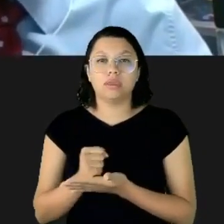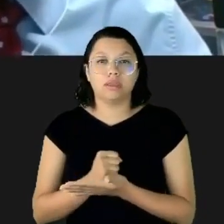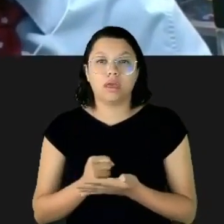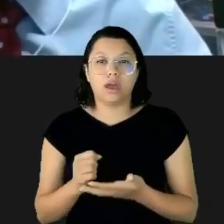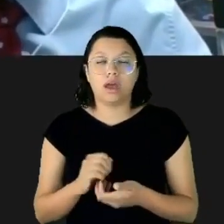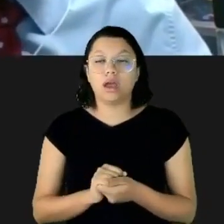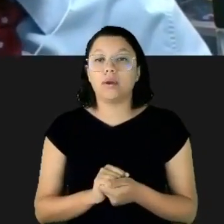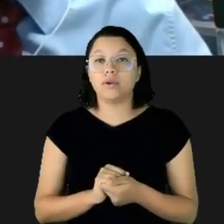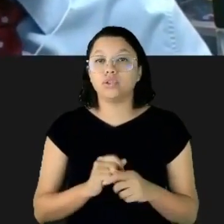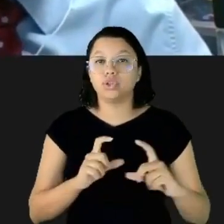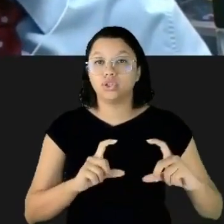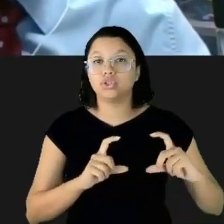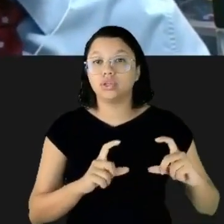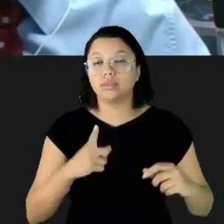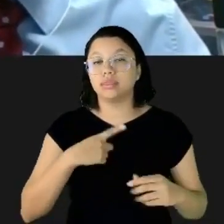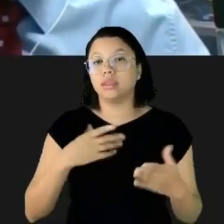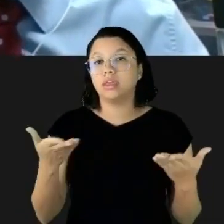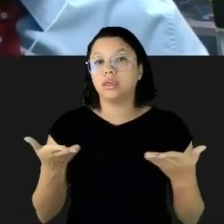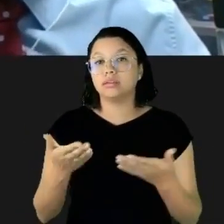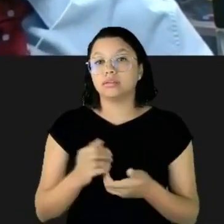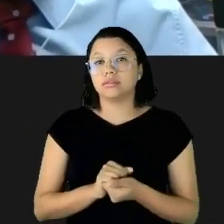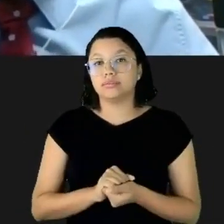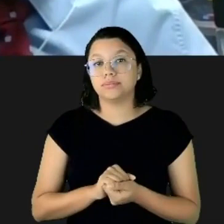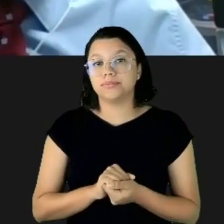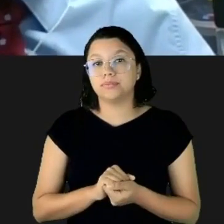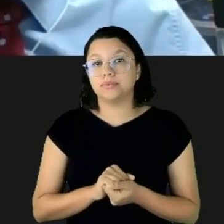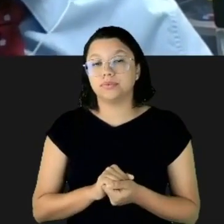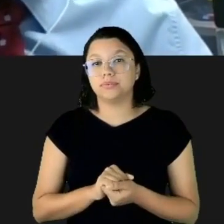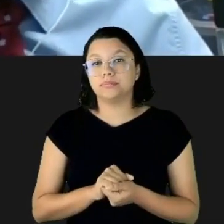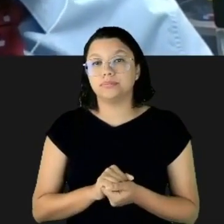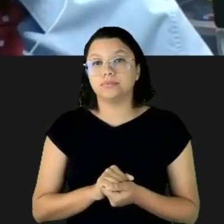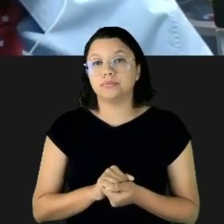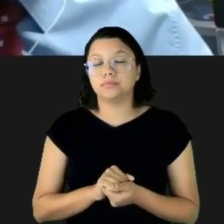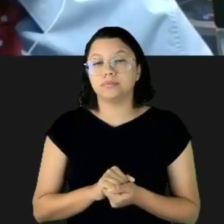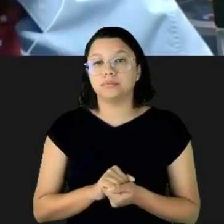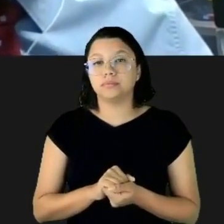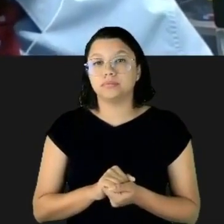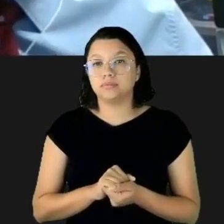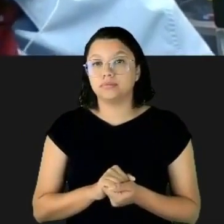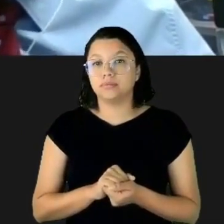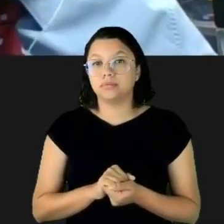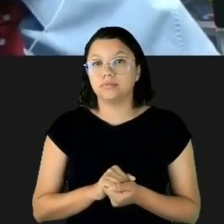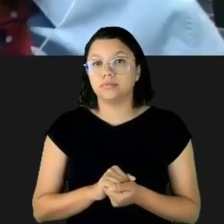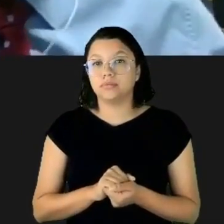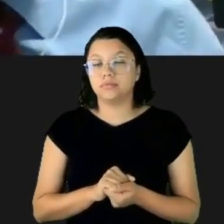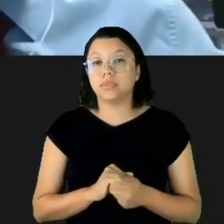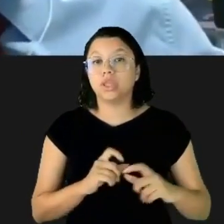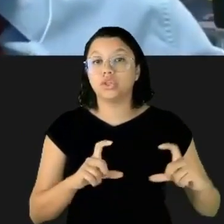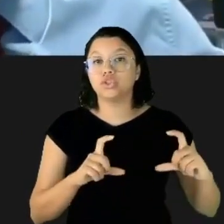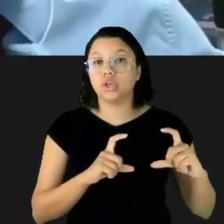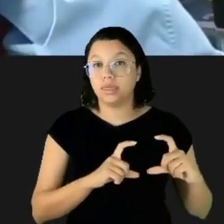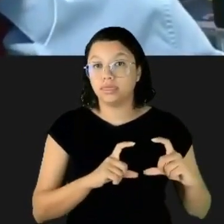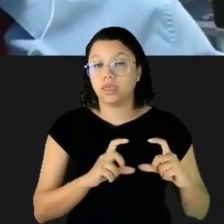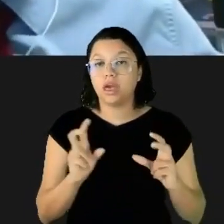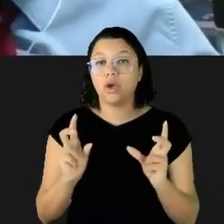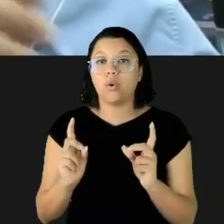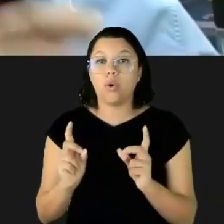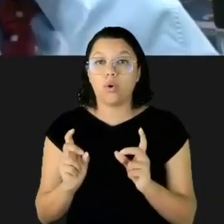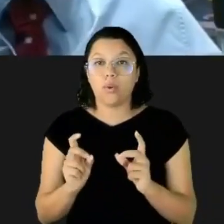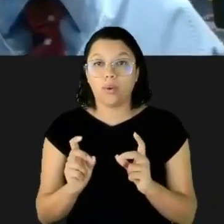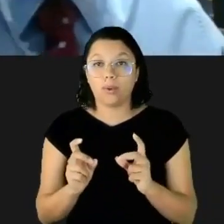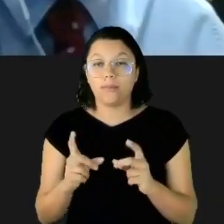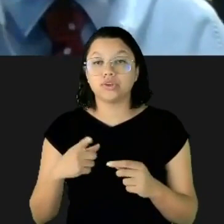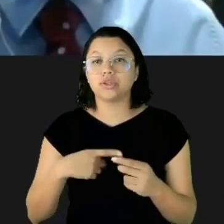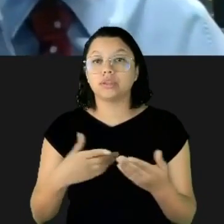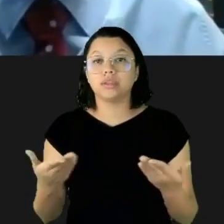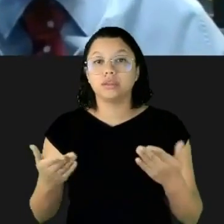basicamente a etiqueta ela tem essa essa as etiquetas automáticas elas